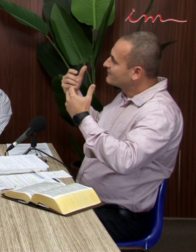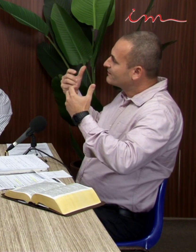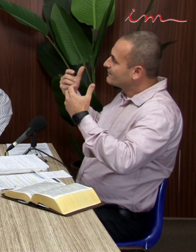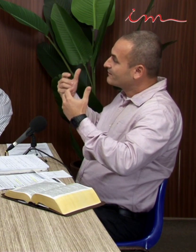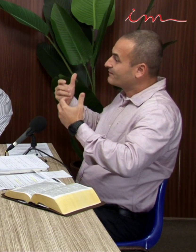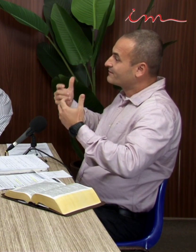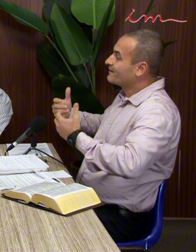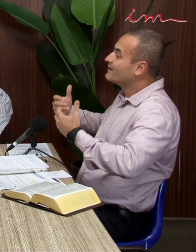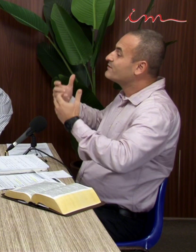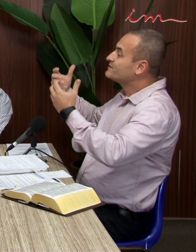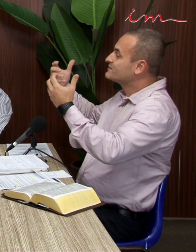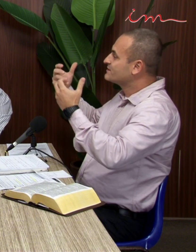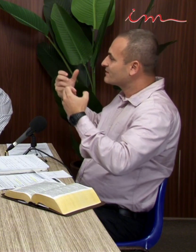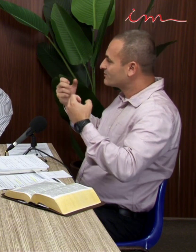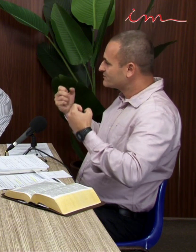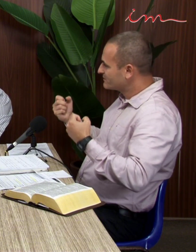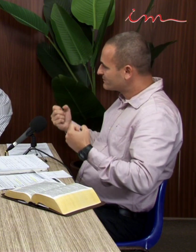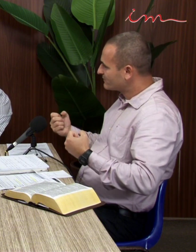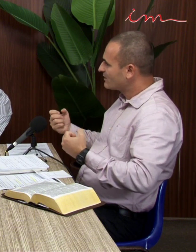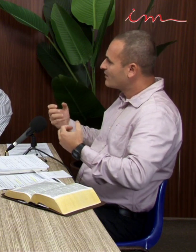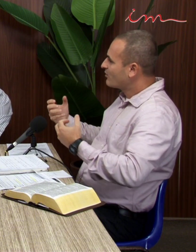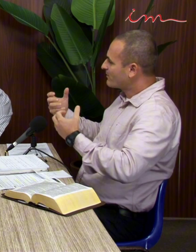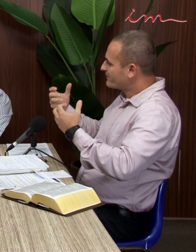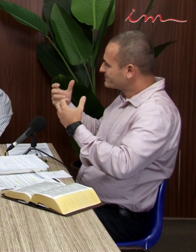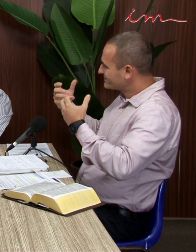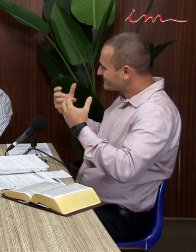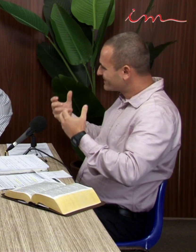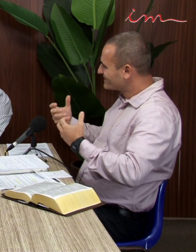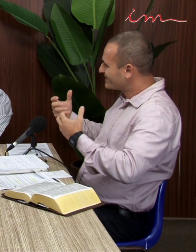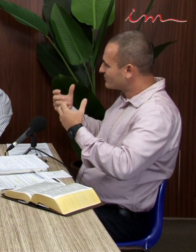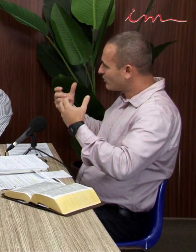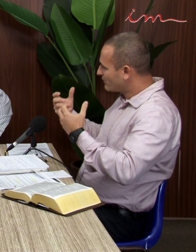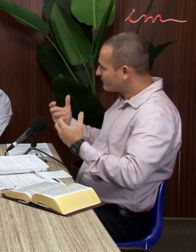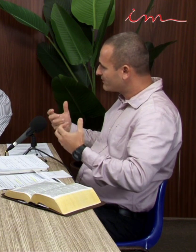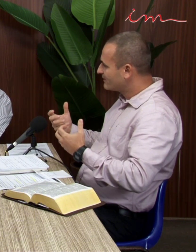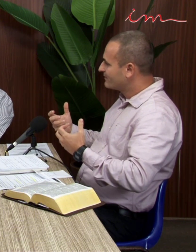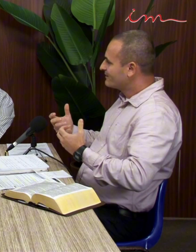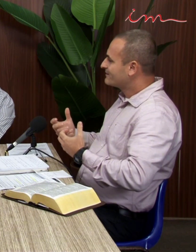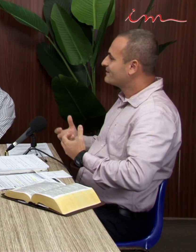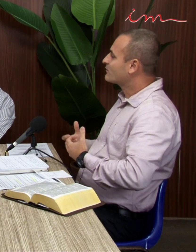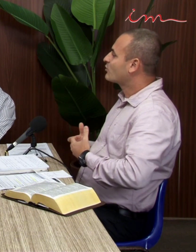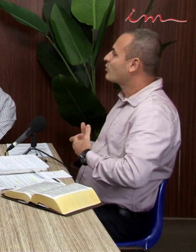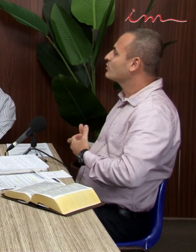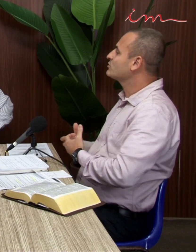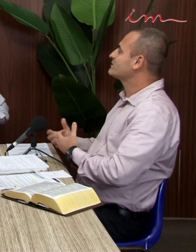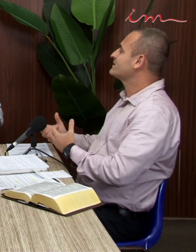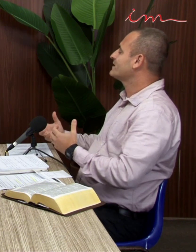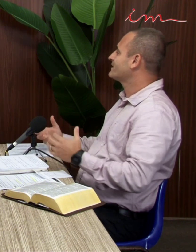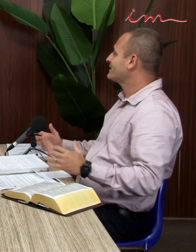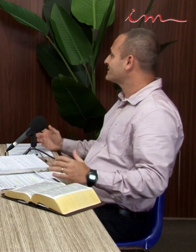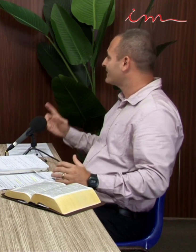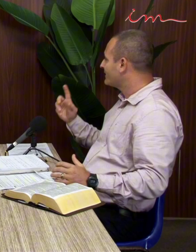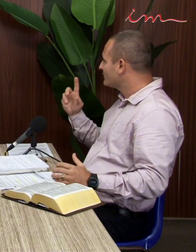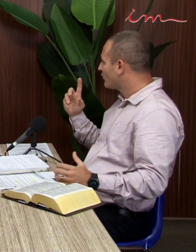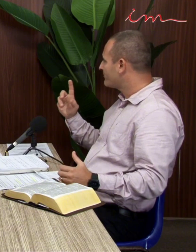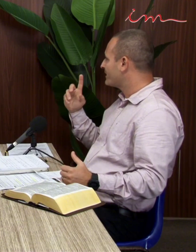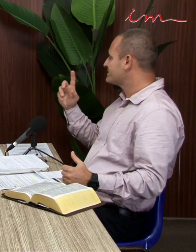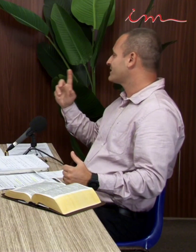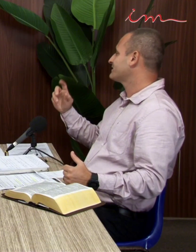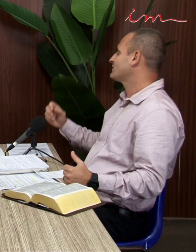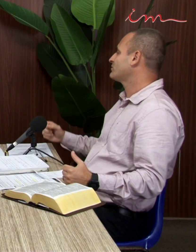vestir e ser revestida com o Espírito Santo, uma veste santa nova que iria conduzir a igreja